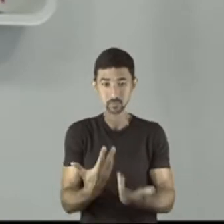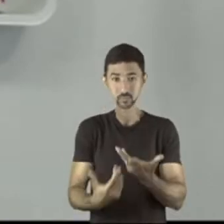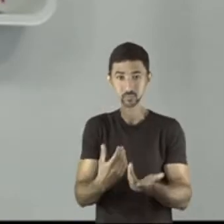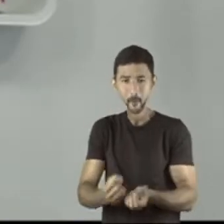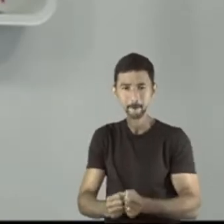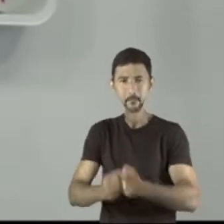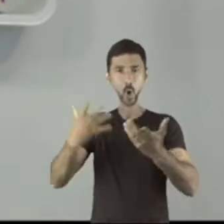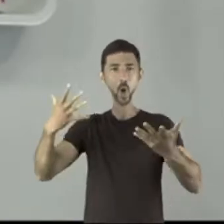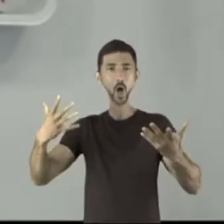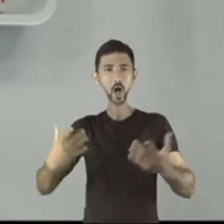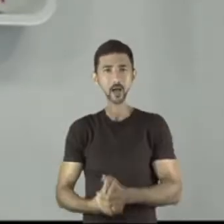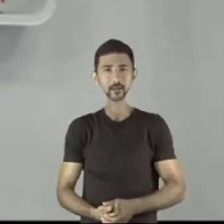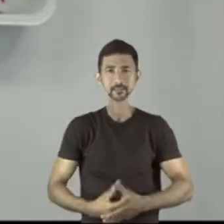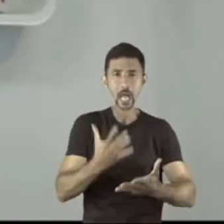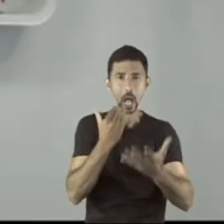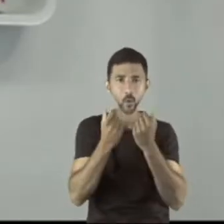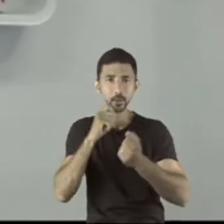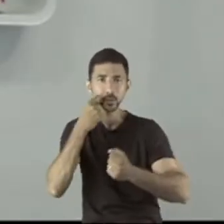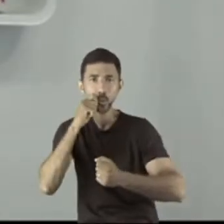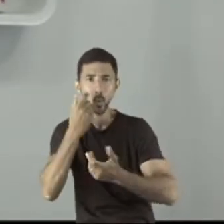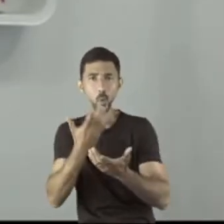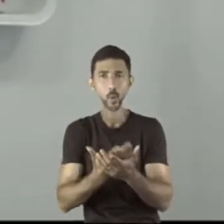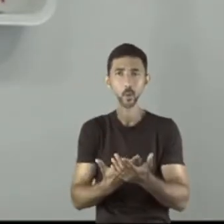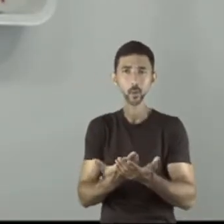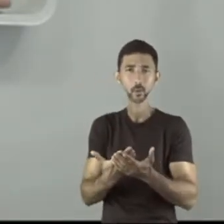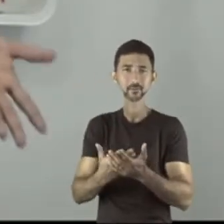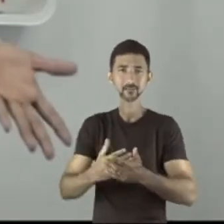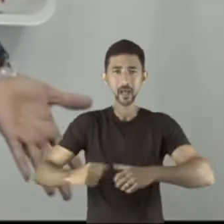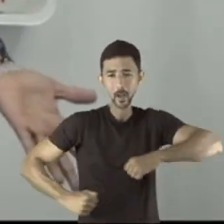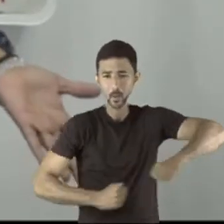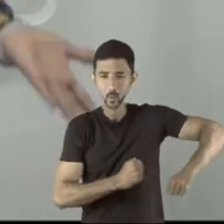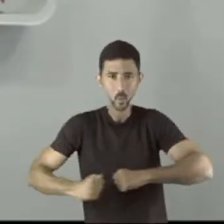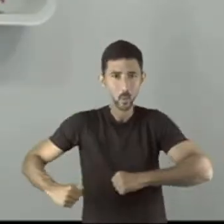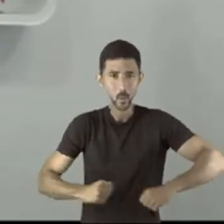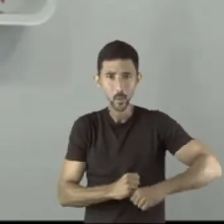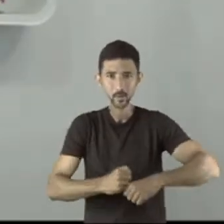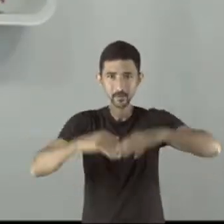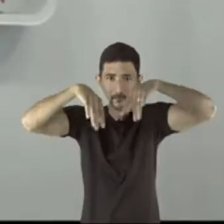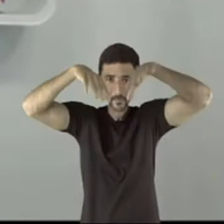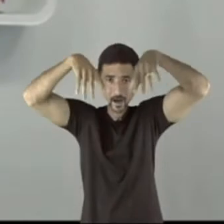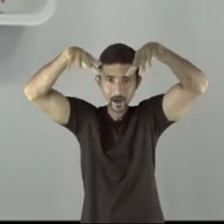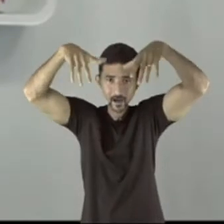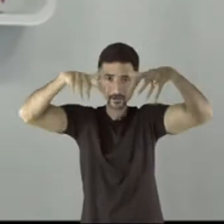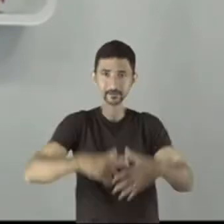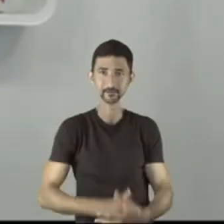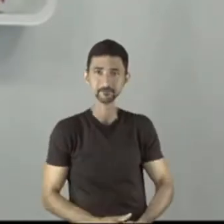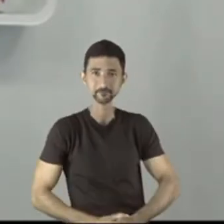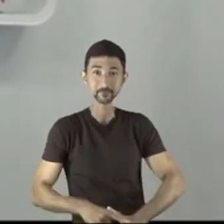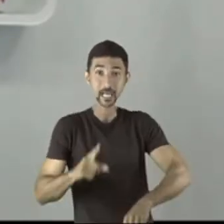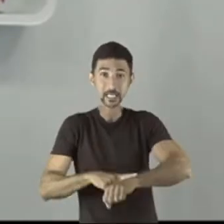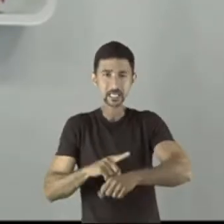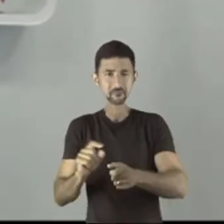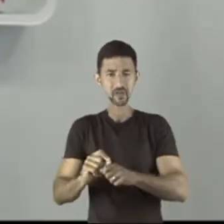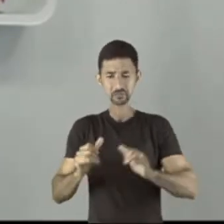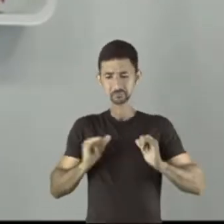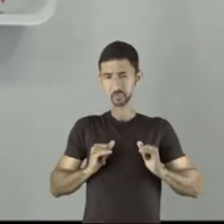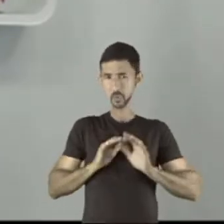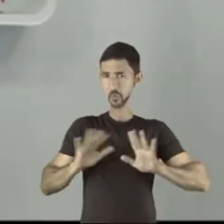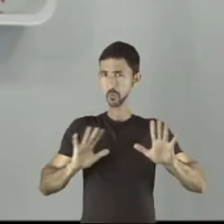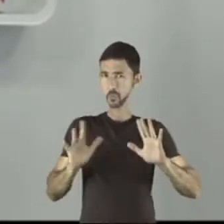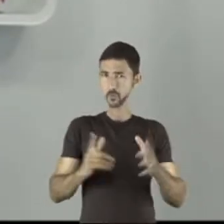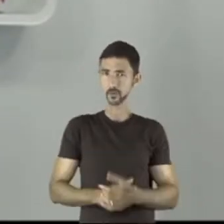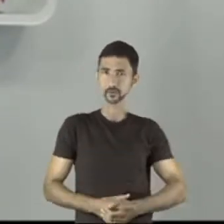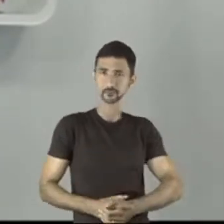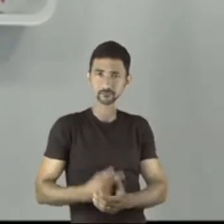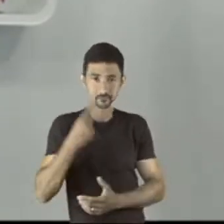e bombinhas, pé de moleque rojão, com quadrilhas e bandeirinhas. Ter tempo para fazer nada, ter